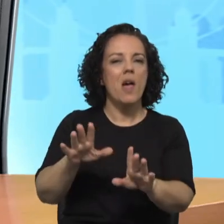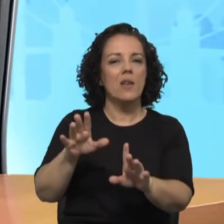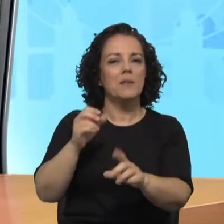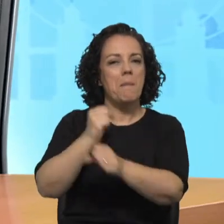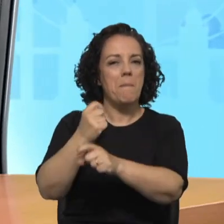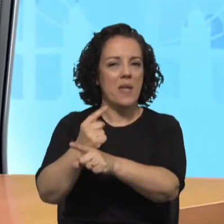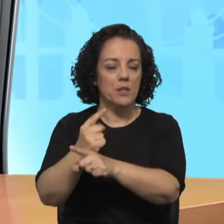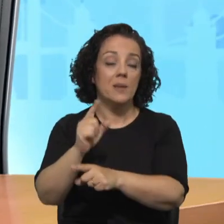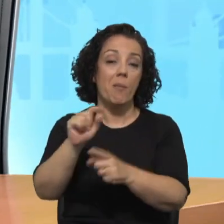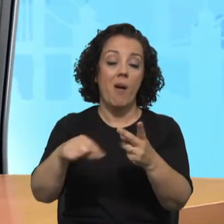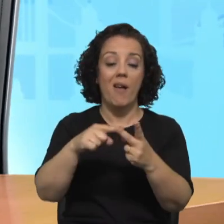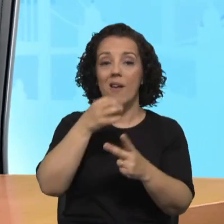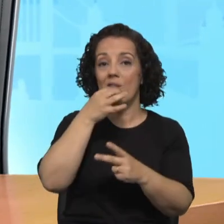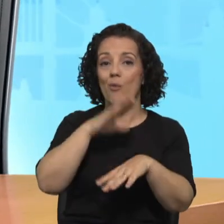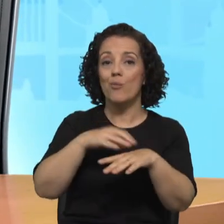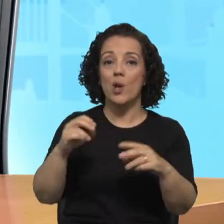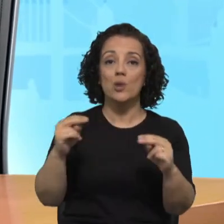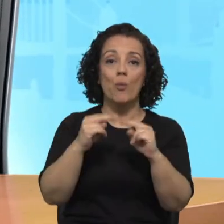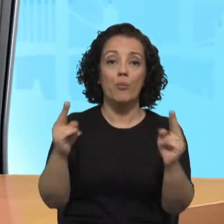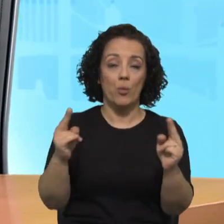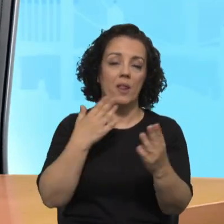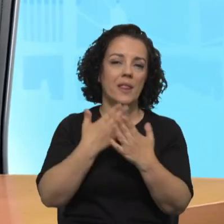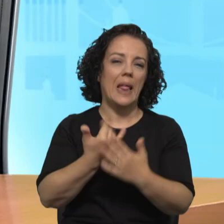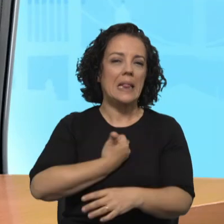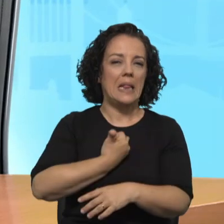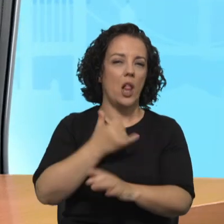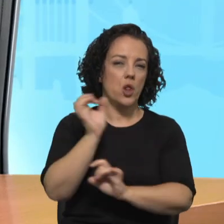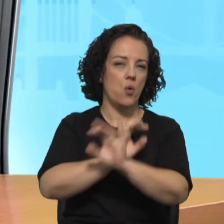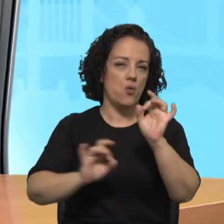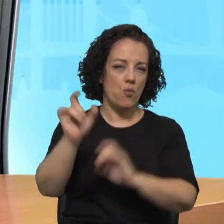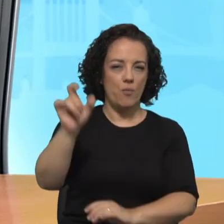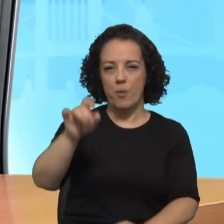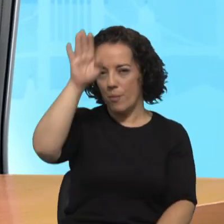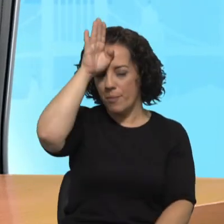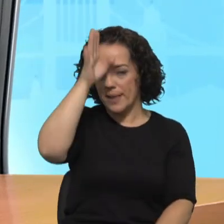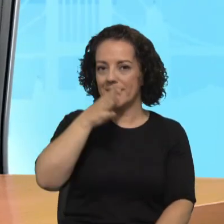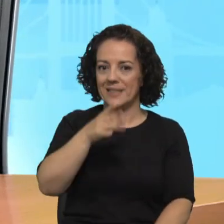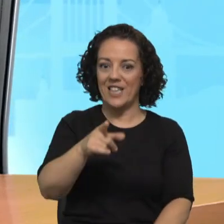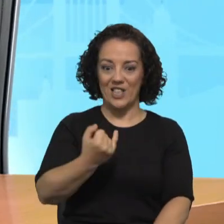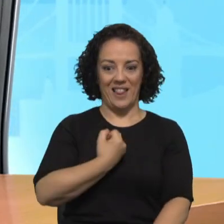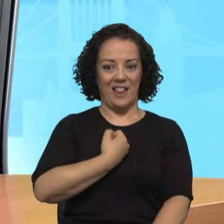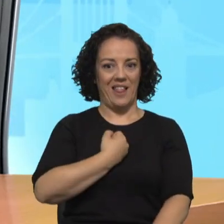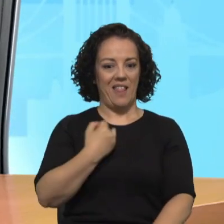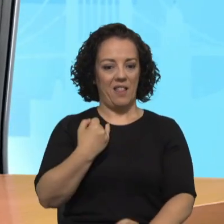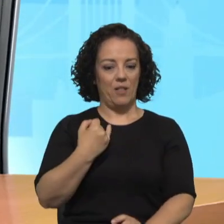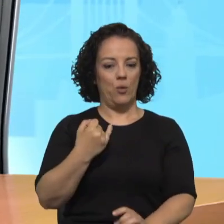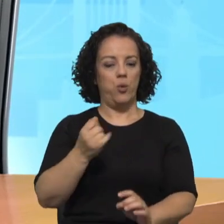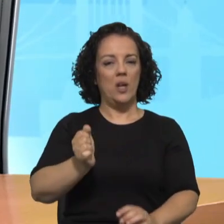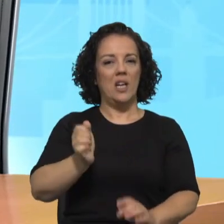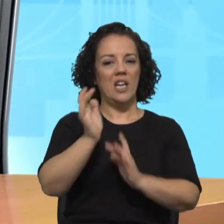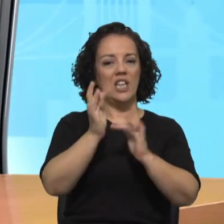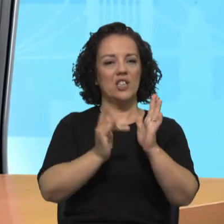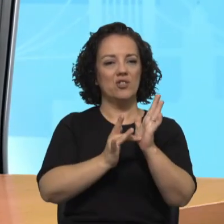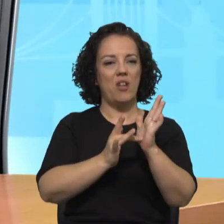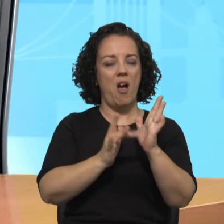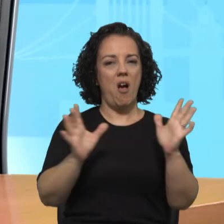ser ponte, a identidade da Europa. E aí também o Papa foi muito forte sobre os riscos desta identidade cristã da Europa se estar a